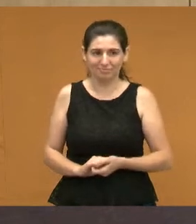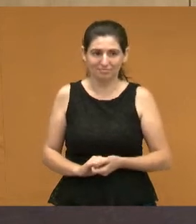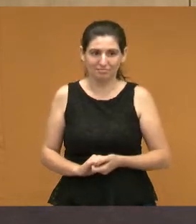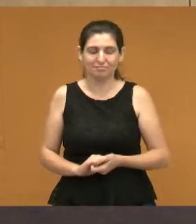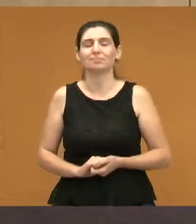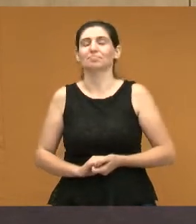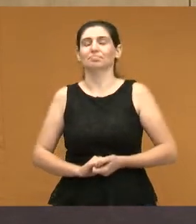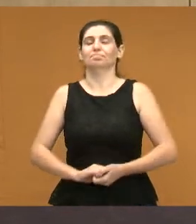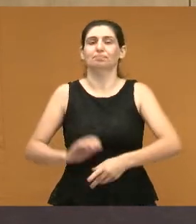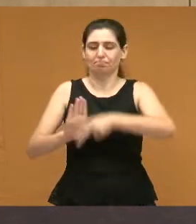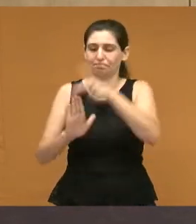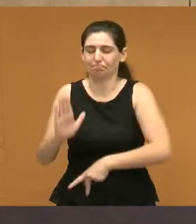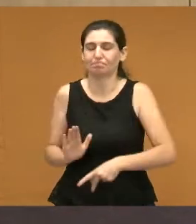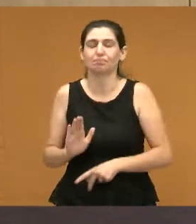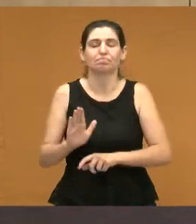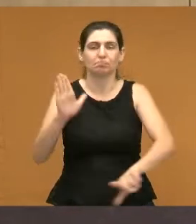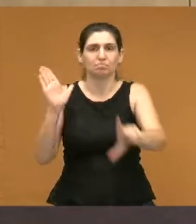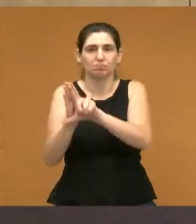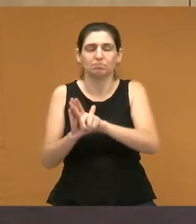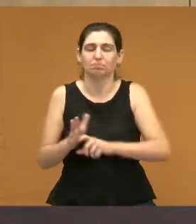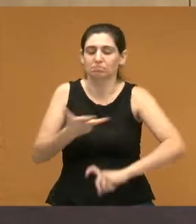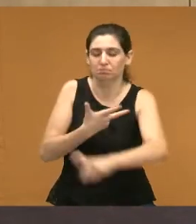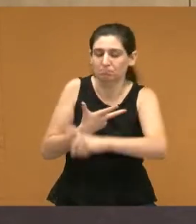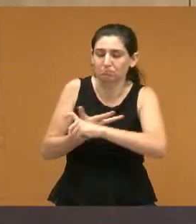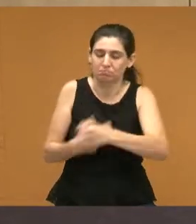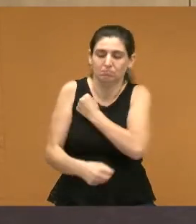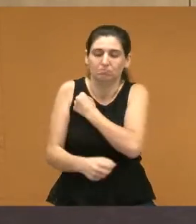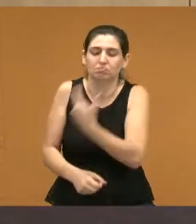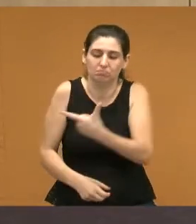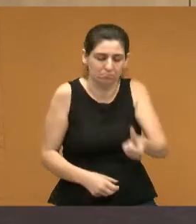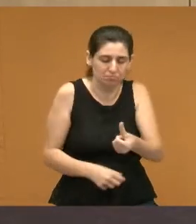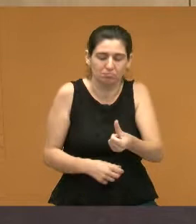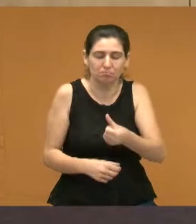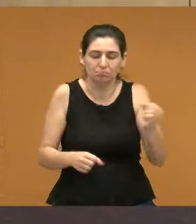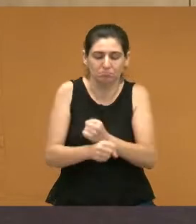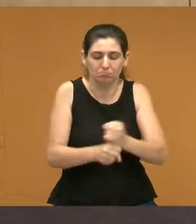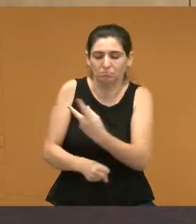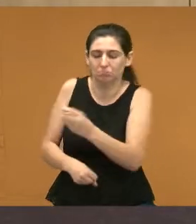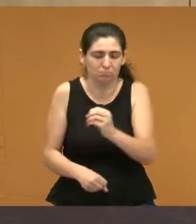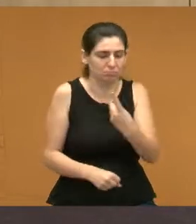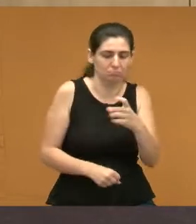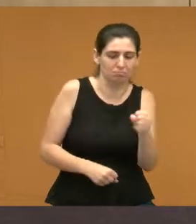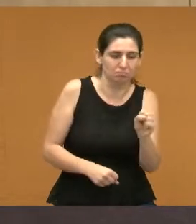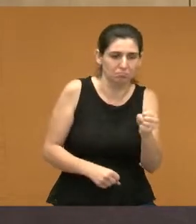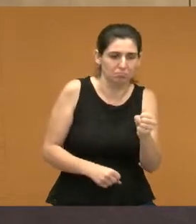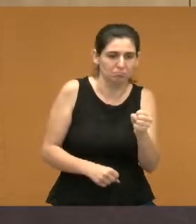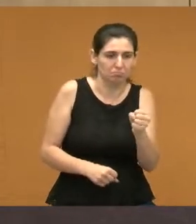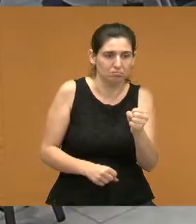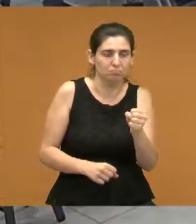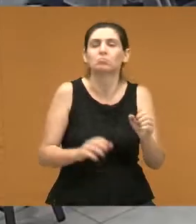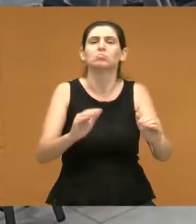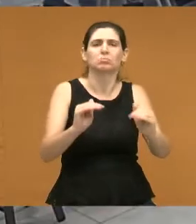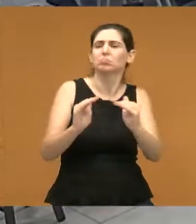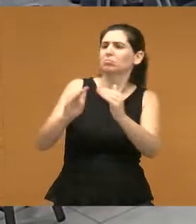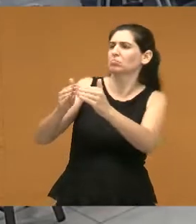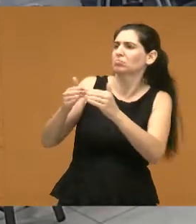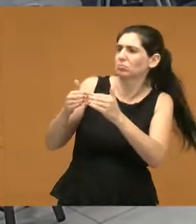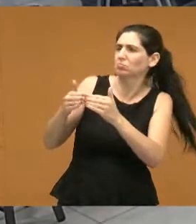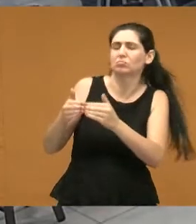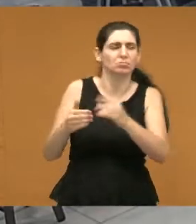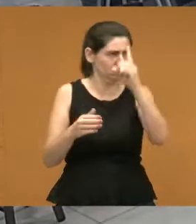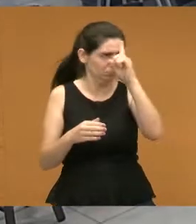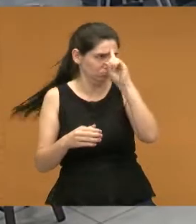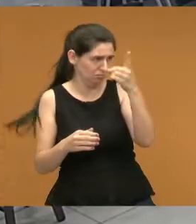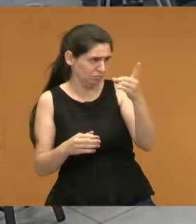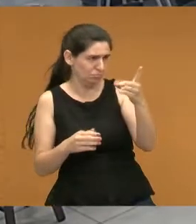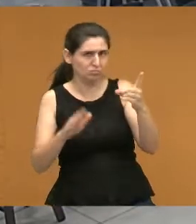Discussão única do projeto de lei do Executivo número 26/2018. Senhora presidente, só por questão de ordem, eu vou tirar uma dúvida